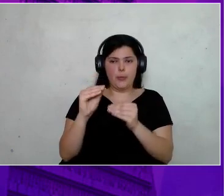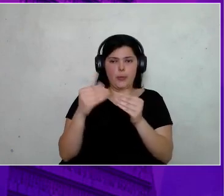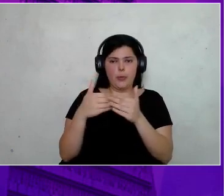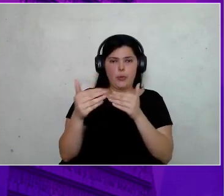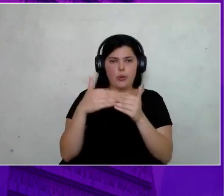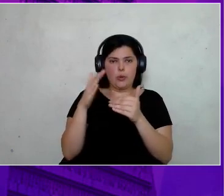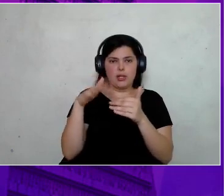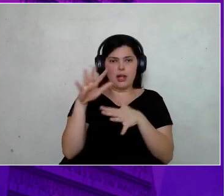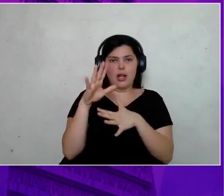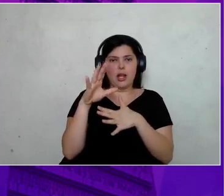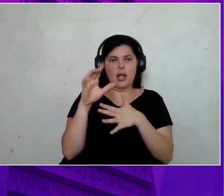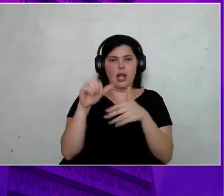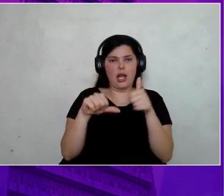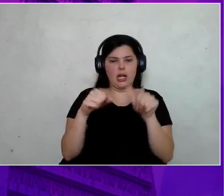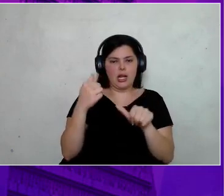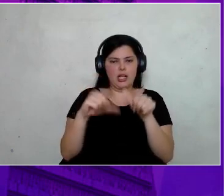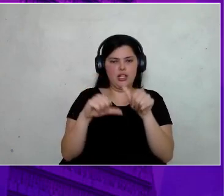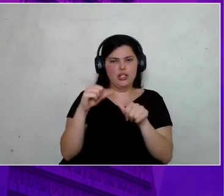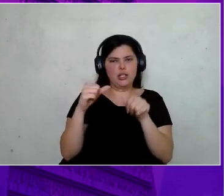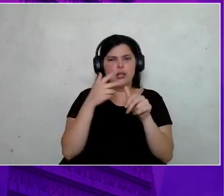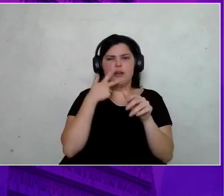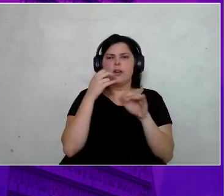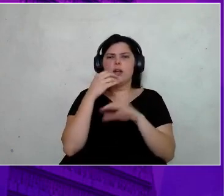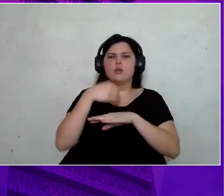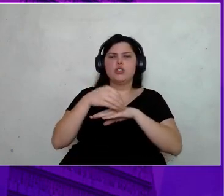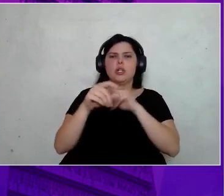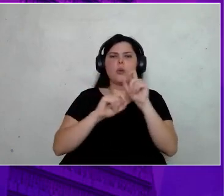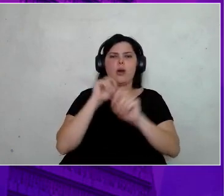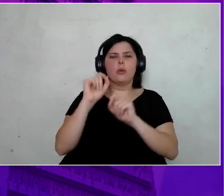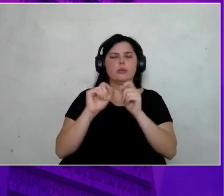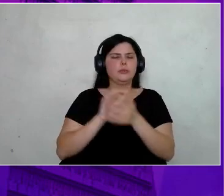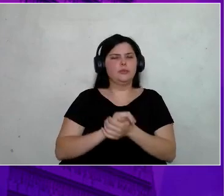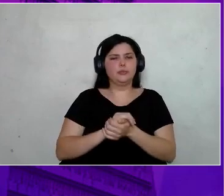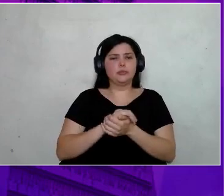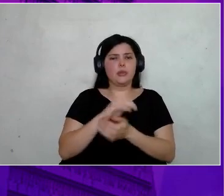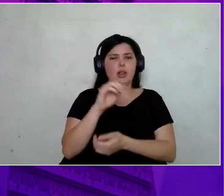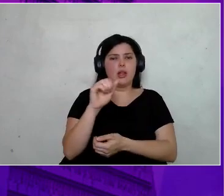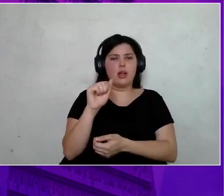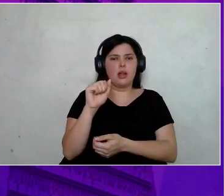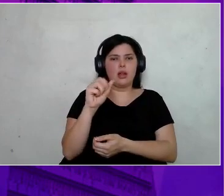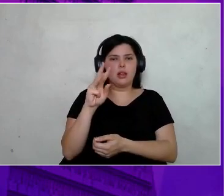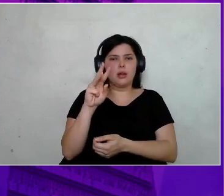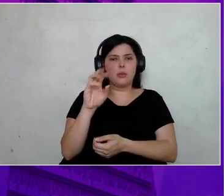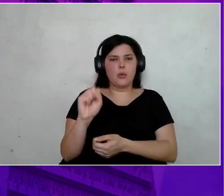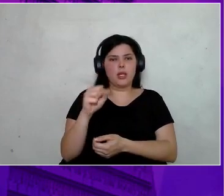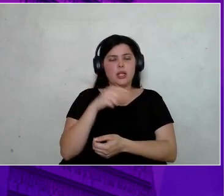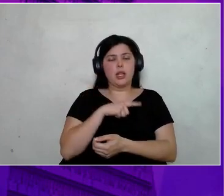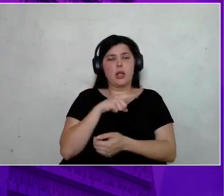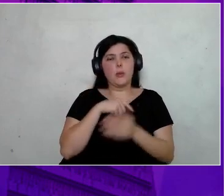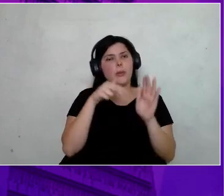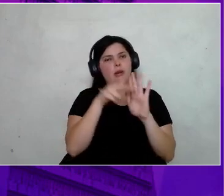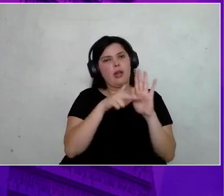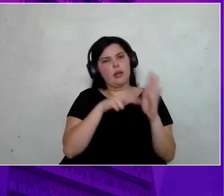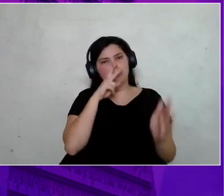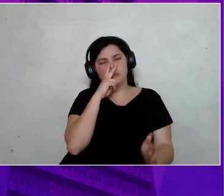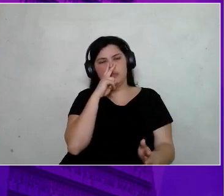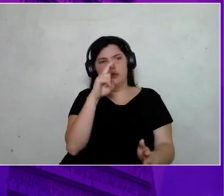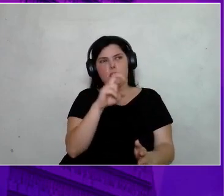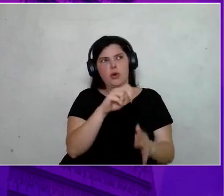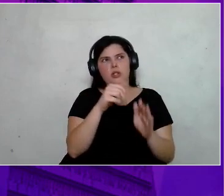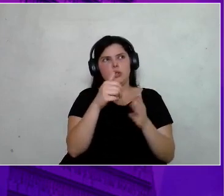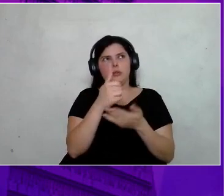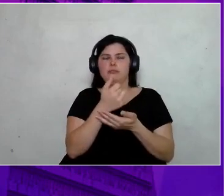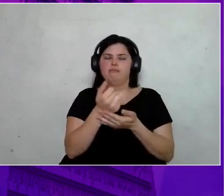o que eu sugiro vocês verem, né? A AWS ela tem um princípio que é muito forte, que é justamente o